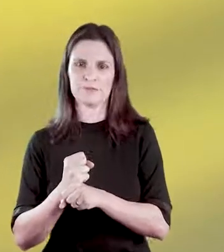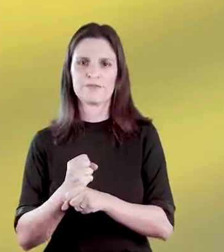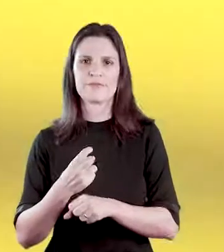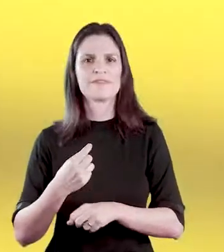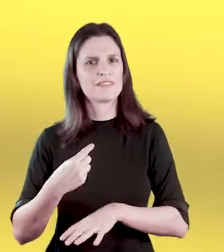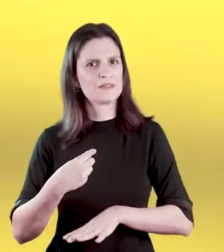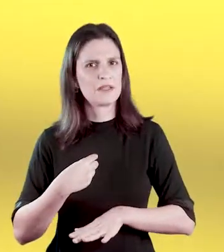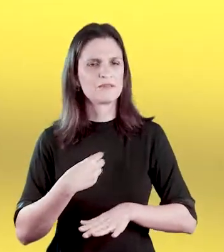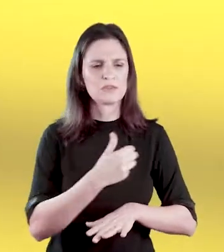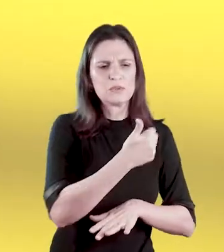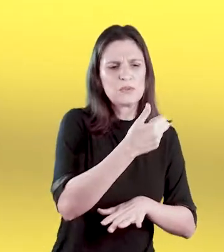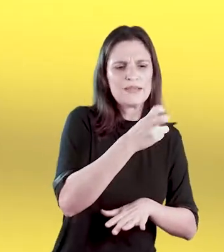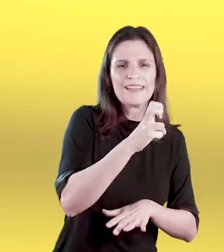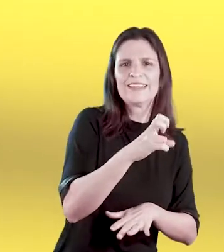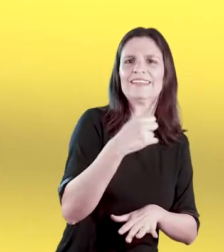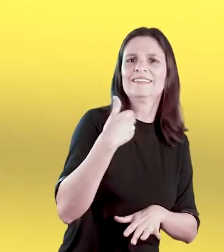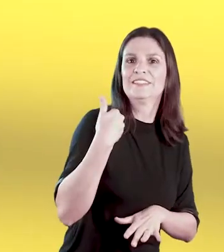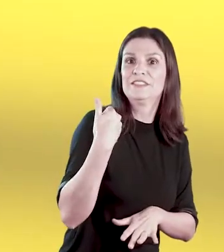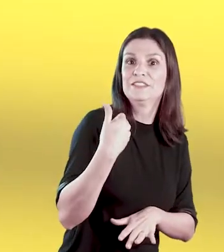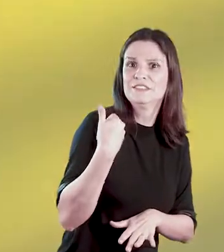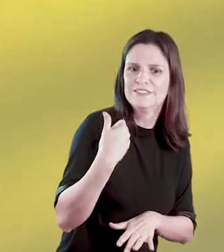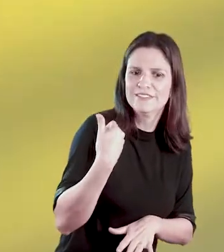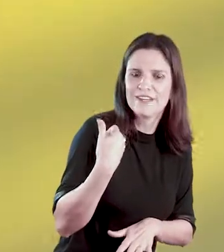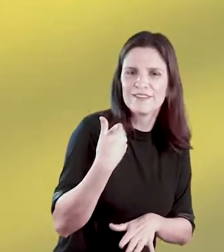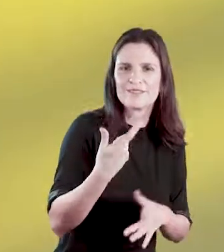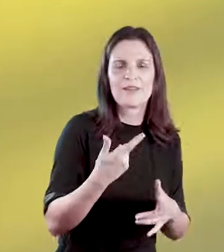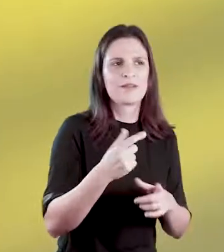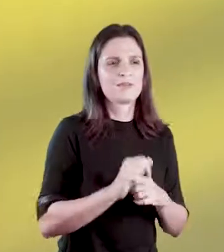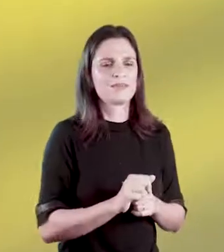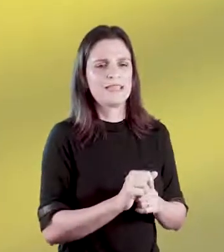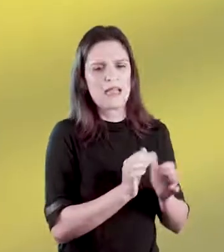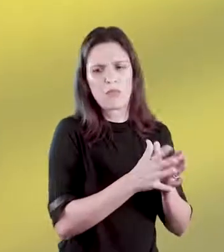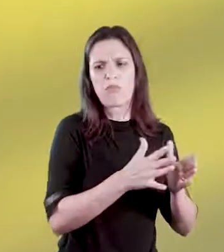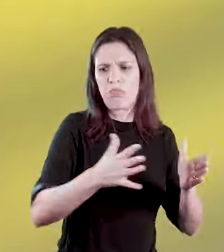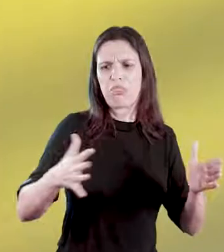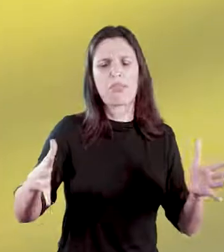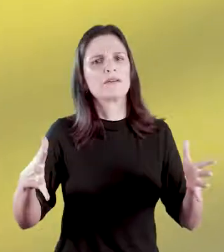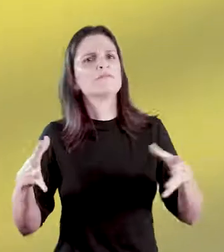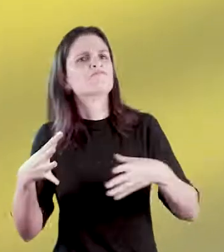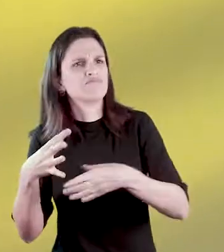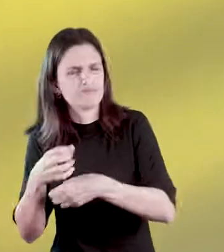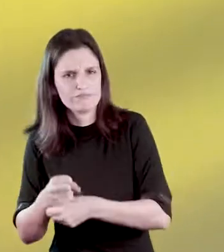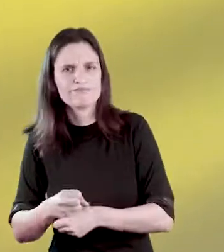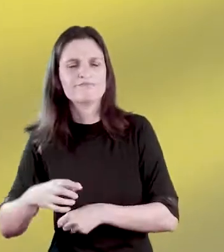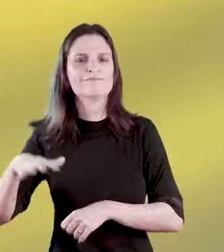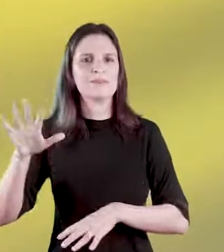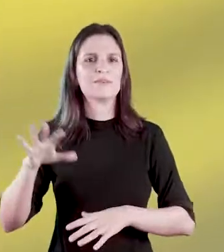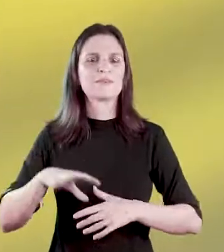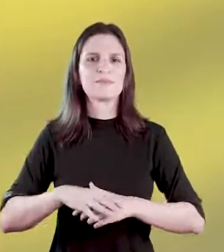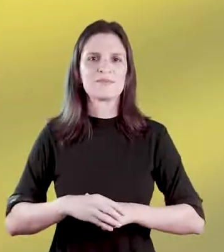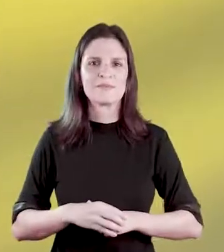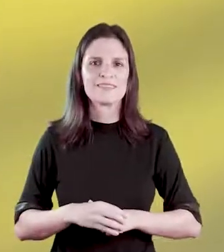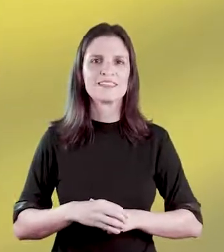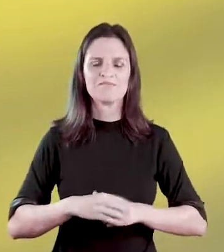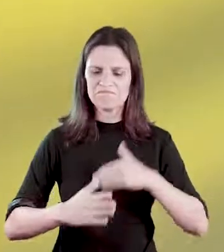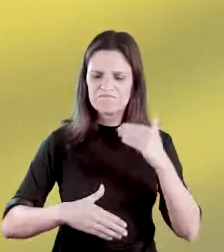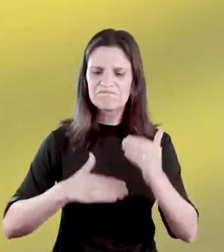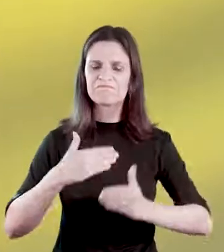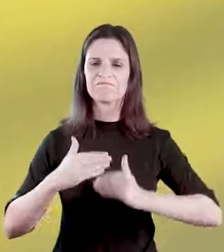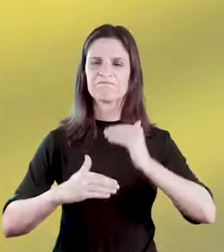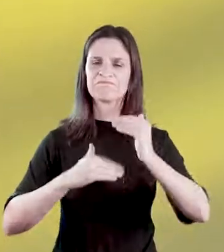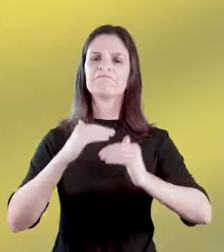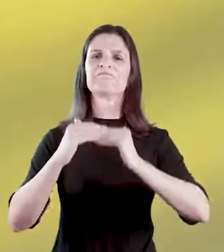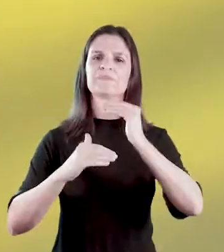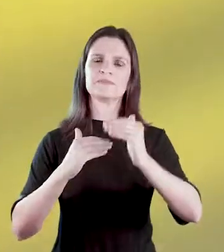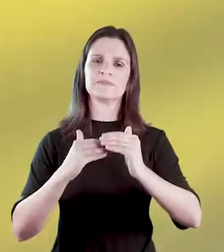sempre faço questão de frisar que foi com 15 anos nós pessoa falar integrador tá com 100 anos não eu comecei muito cedo e fiz carreira e